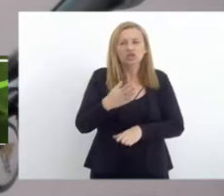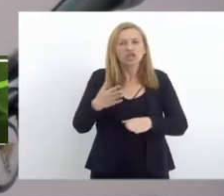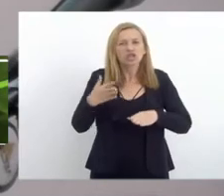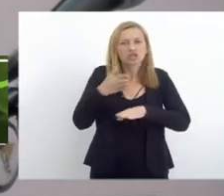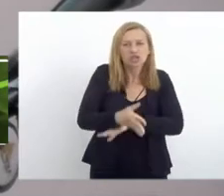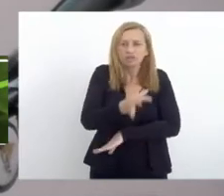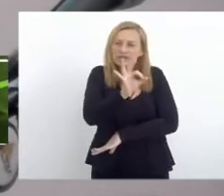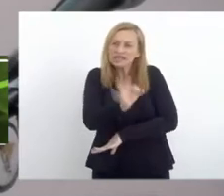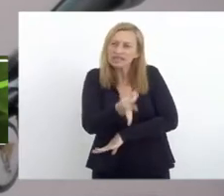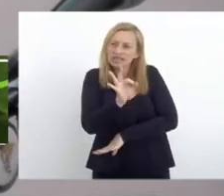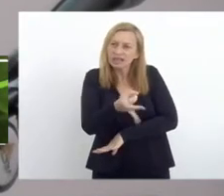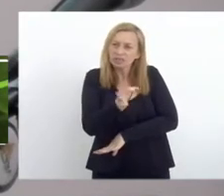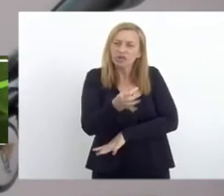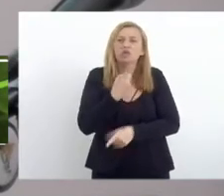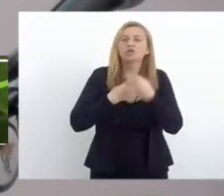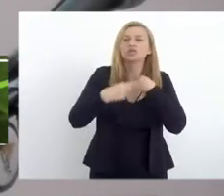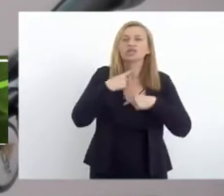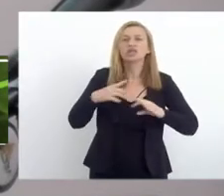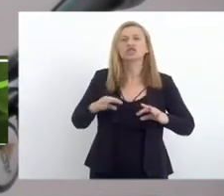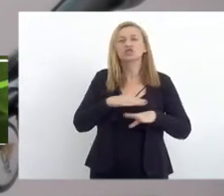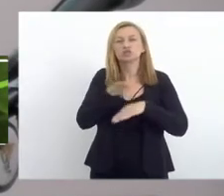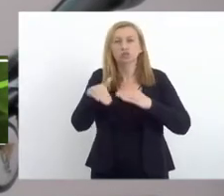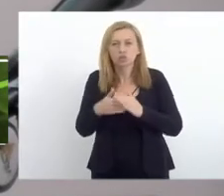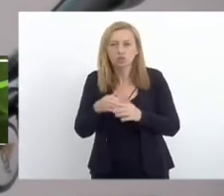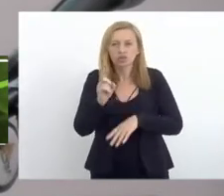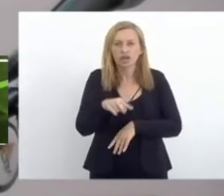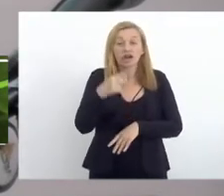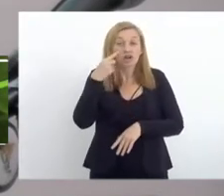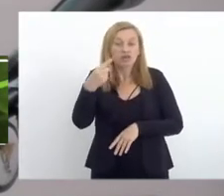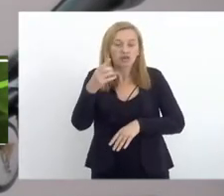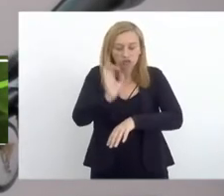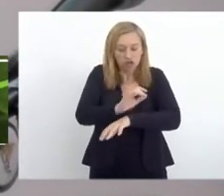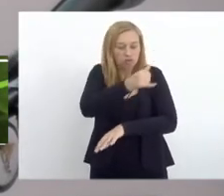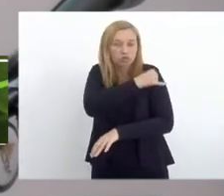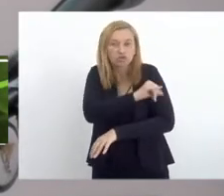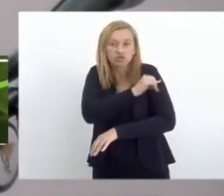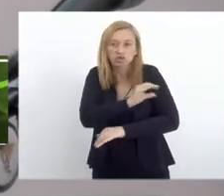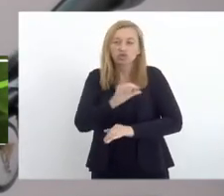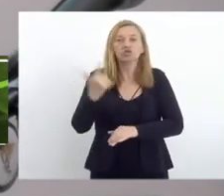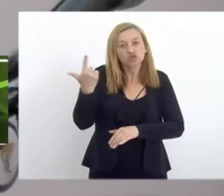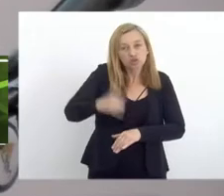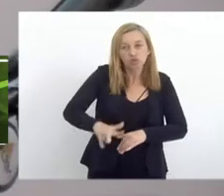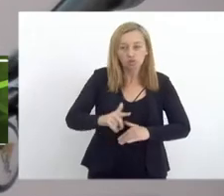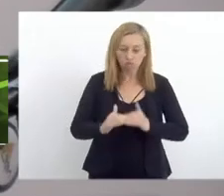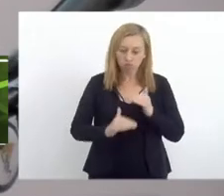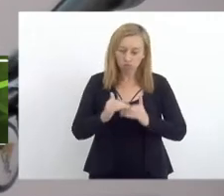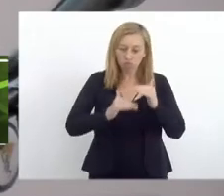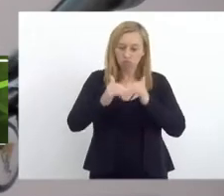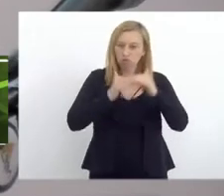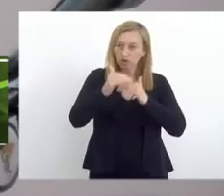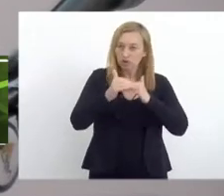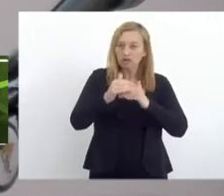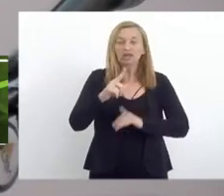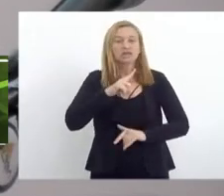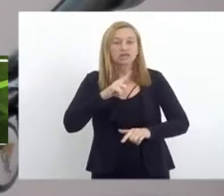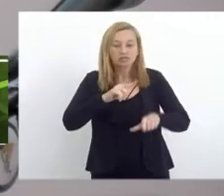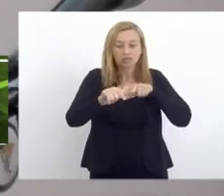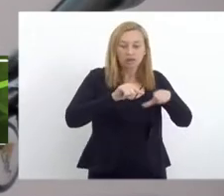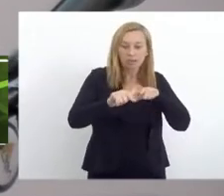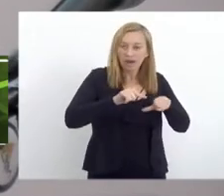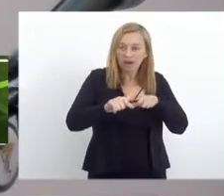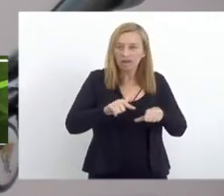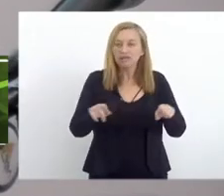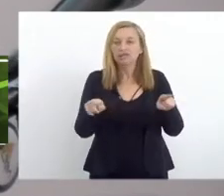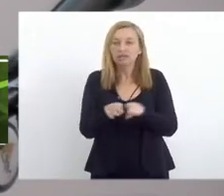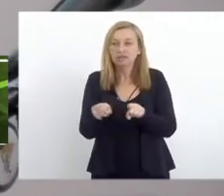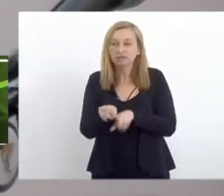atinjamos, de fato, aquilo que é o desejo de todos, não é? Ver o estado do Rio de Janeiro novamente pujante, gerando emprego e